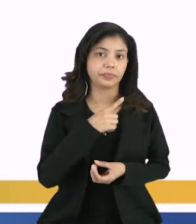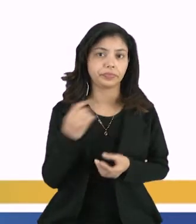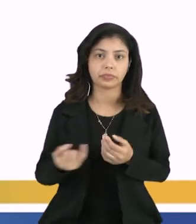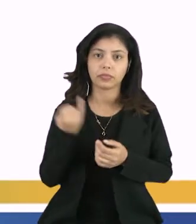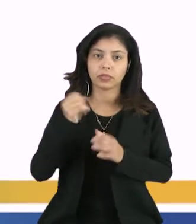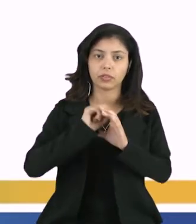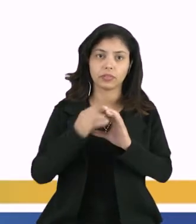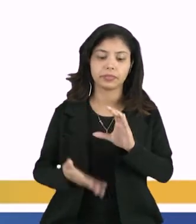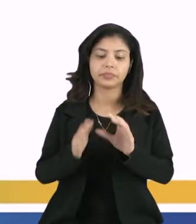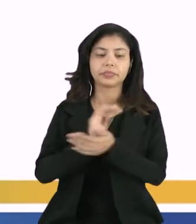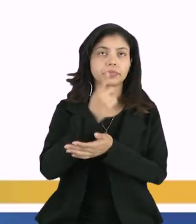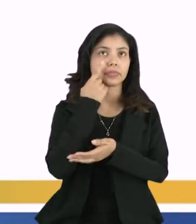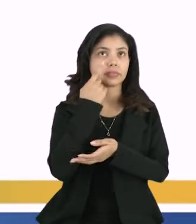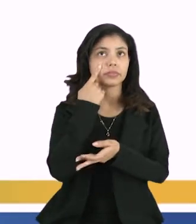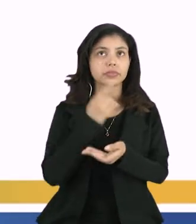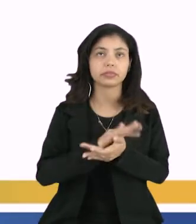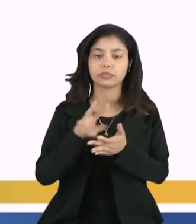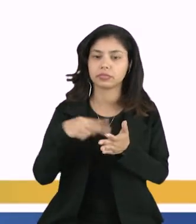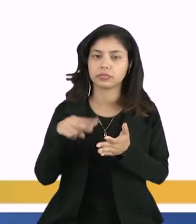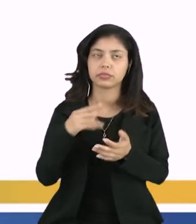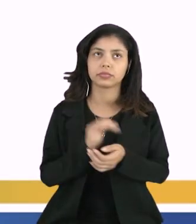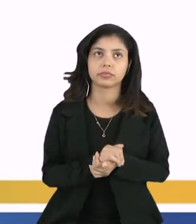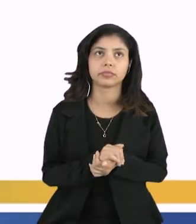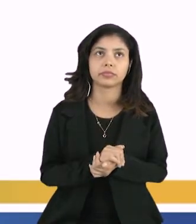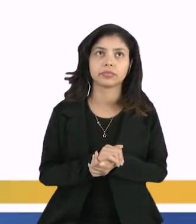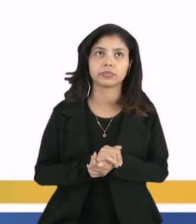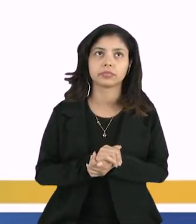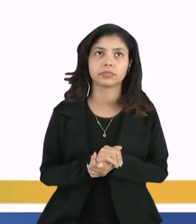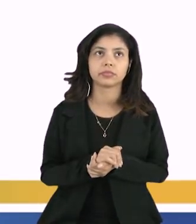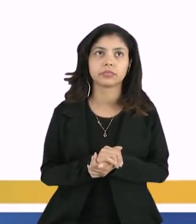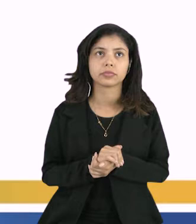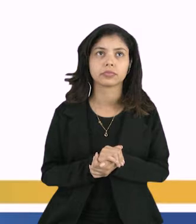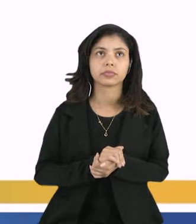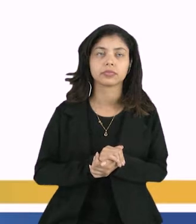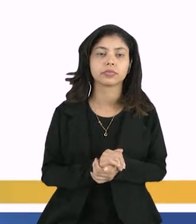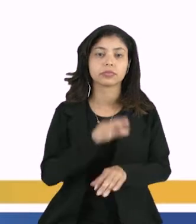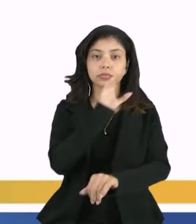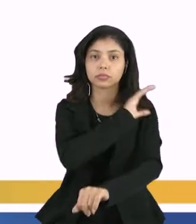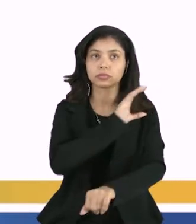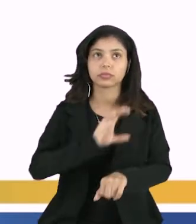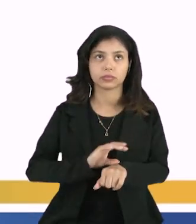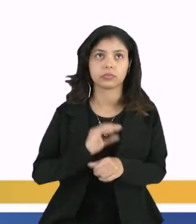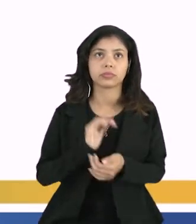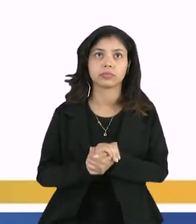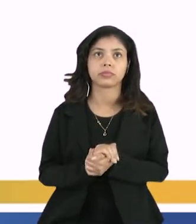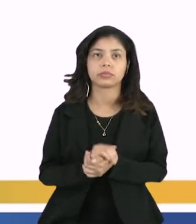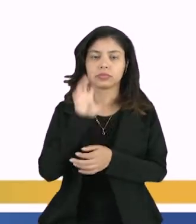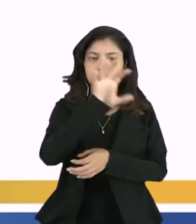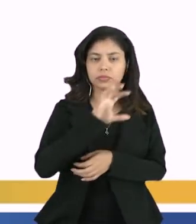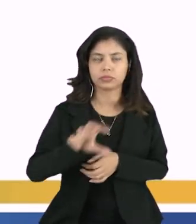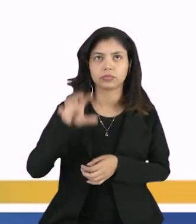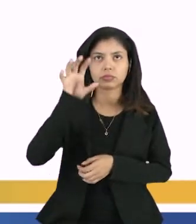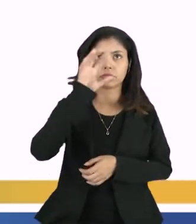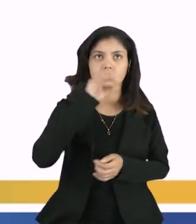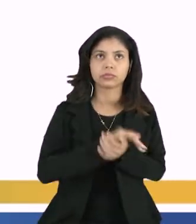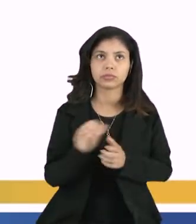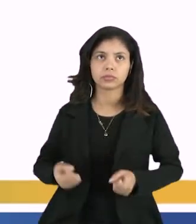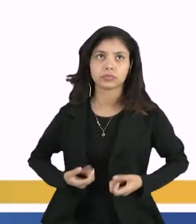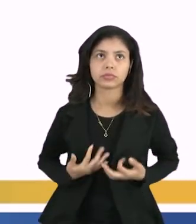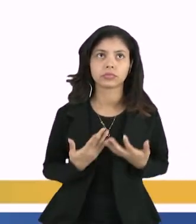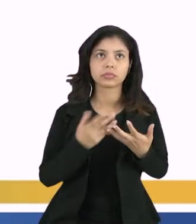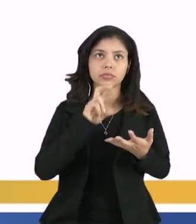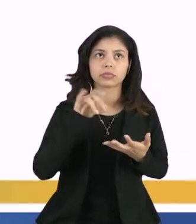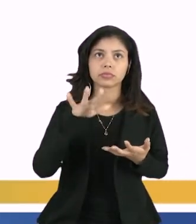principais características observadas nas danças. Elas formam as culturas regionais, né? Nós temos a